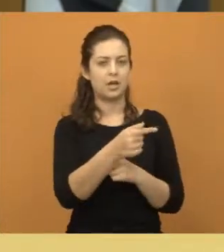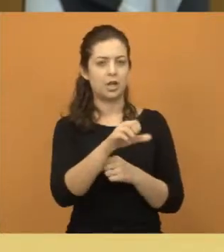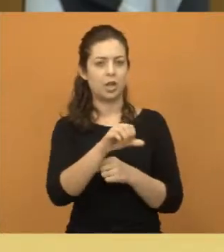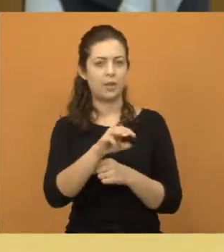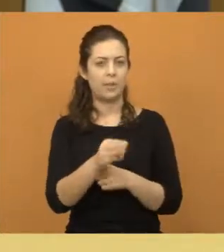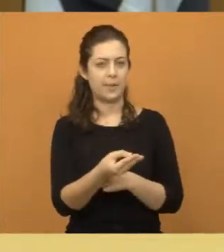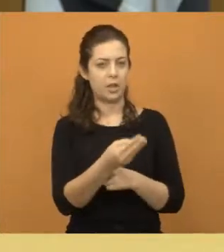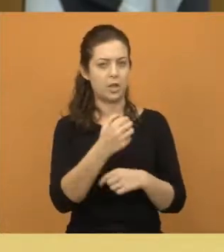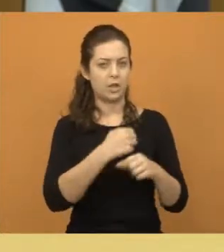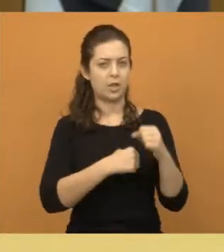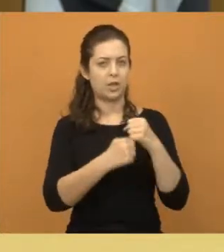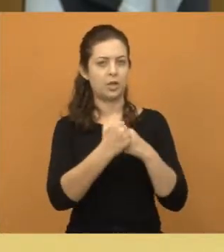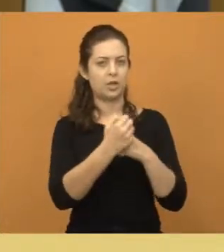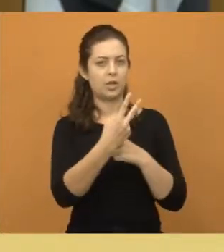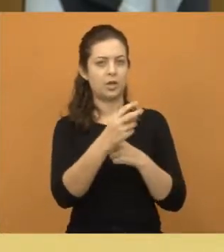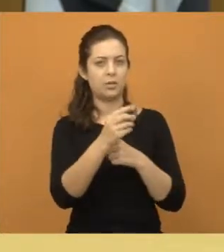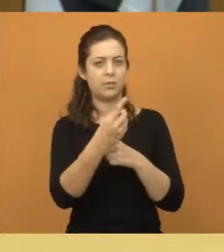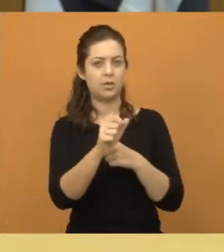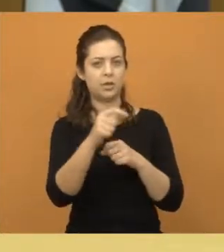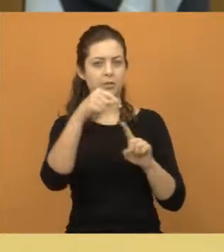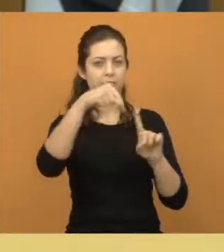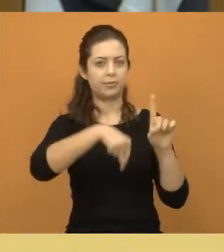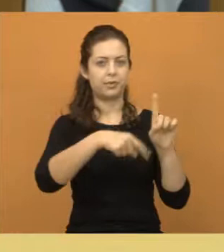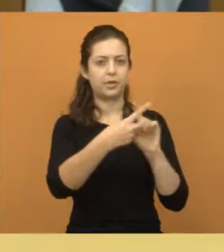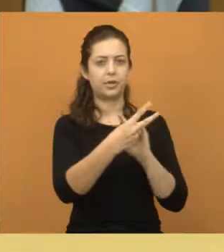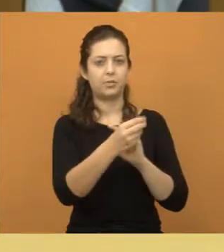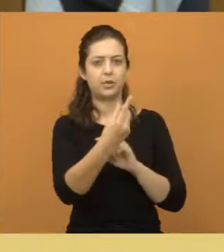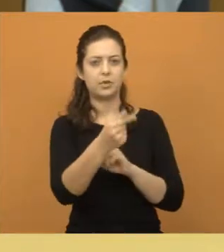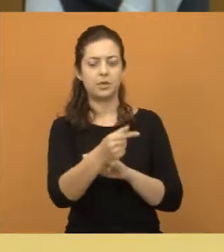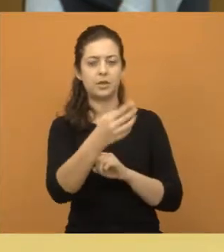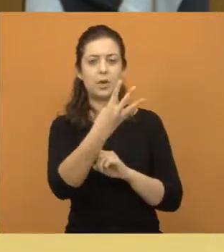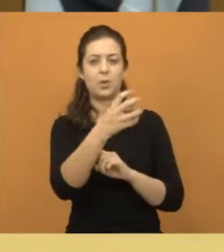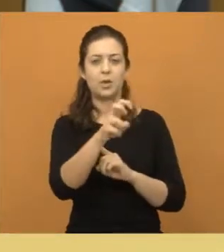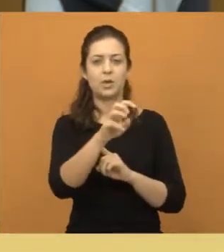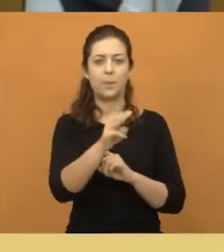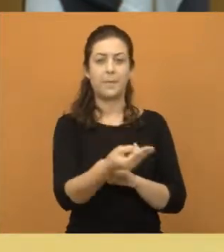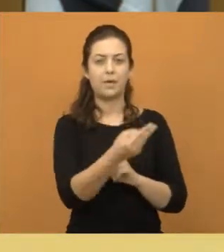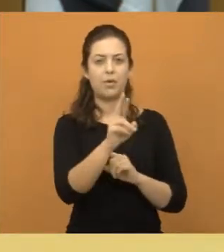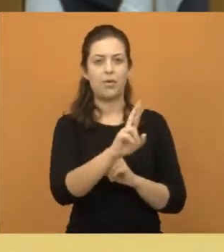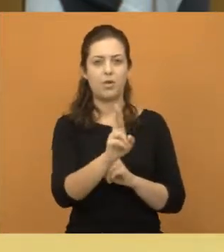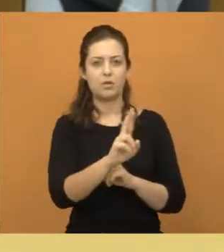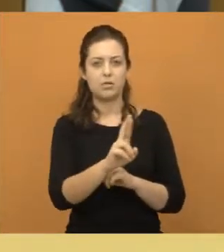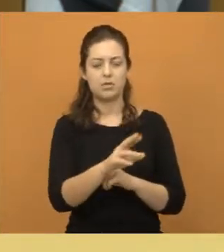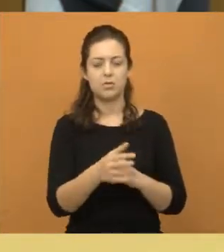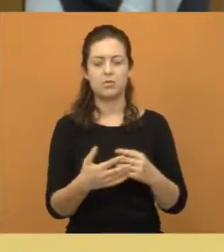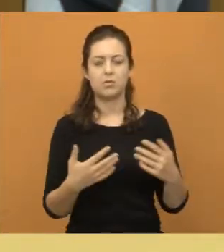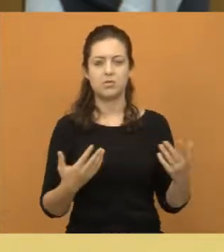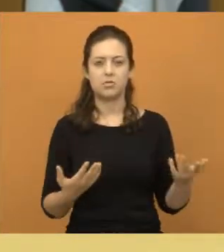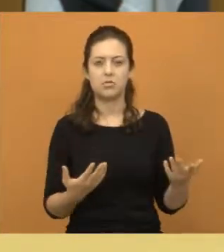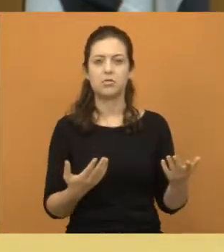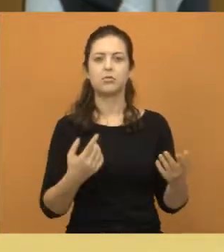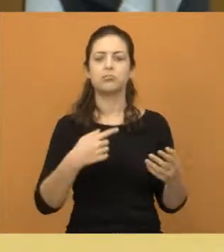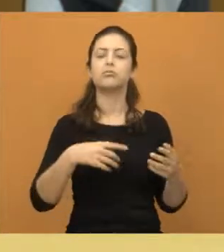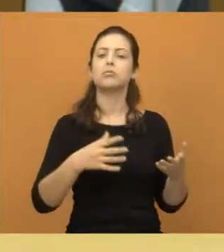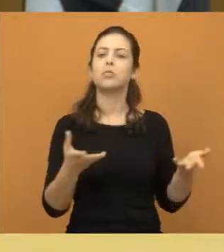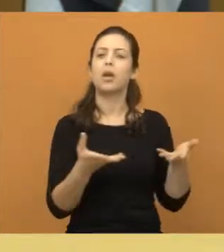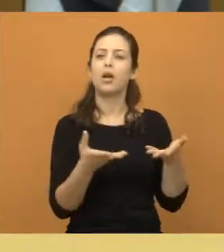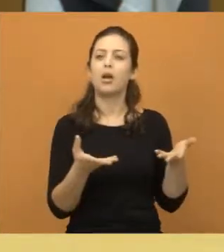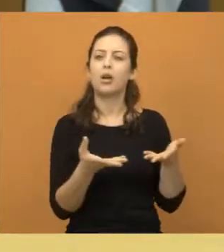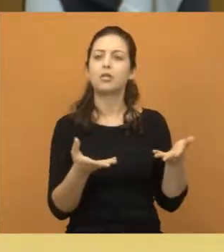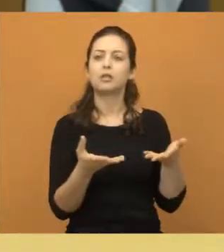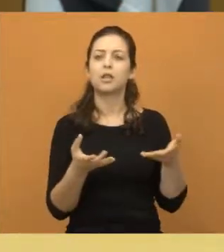79 milhões em 2015 para uma queda em 2017 de 45 milhões de reais. Ou seja, nós estamos